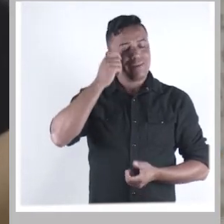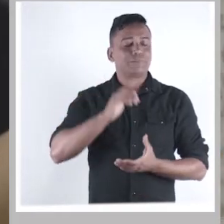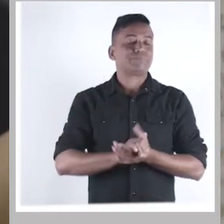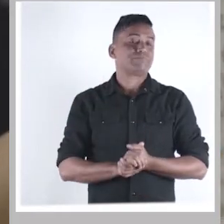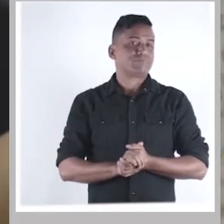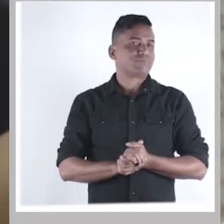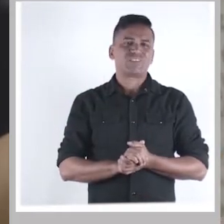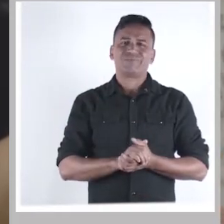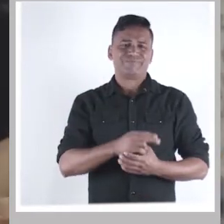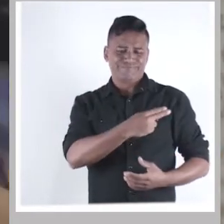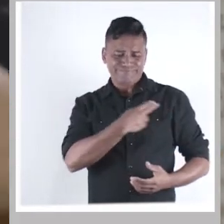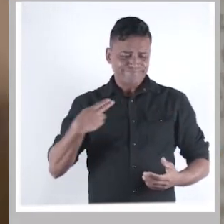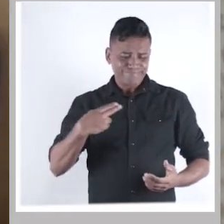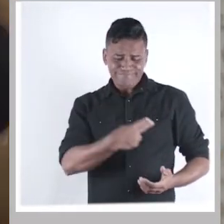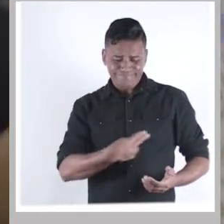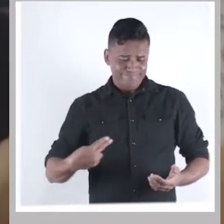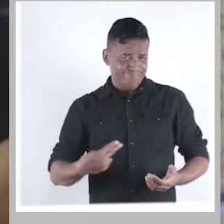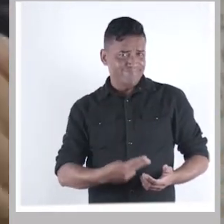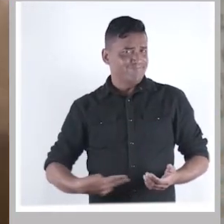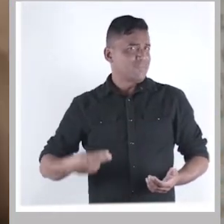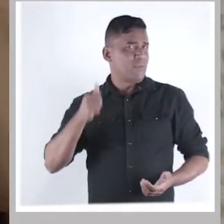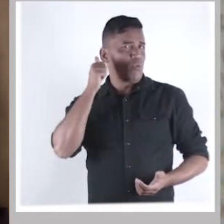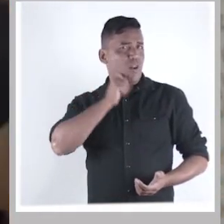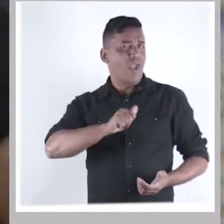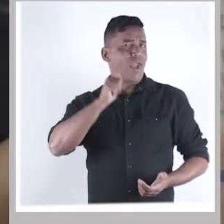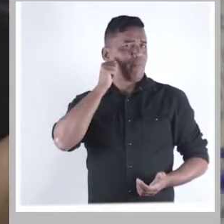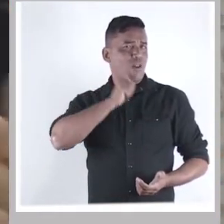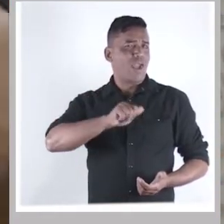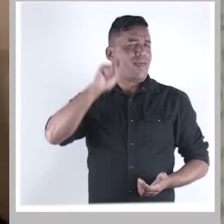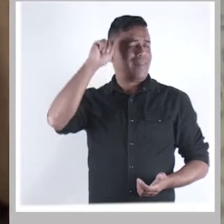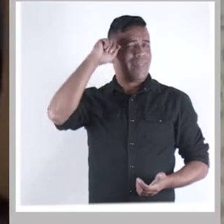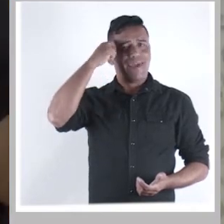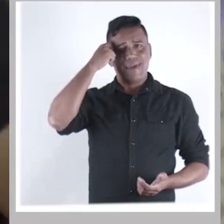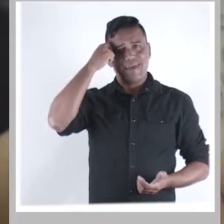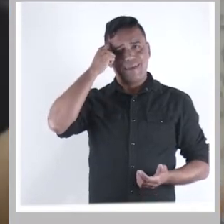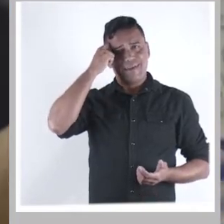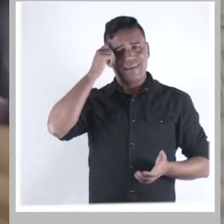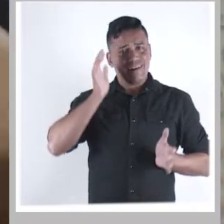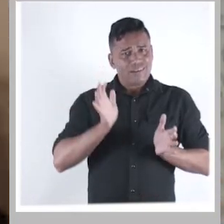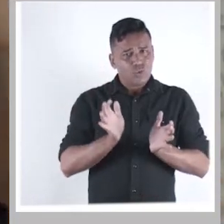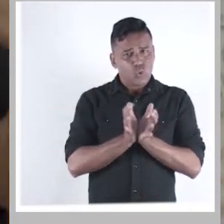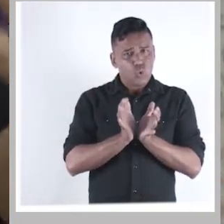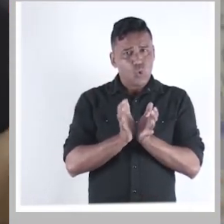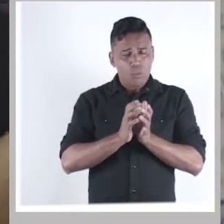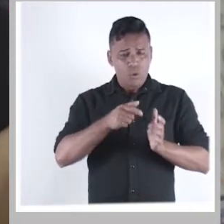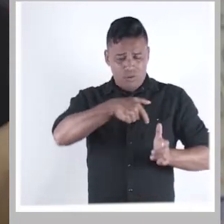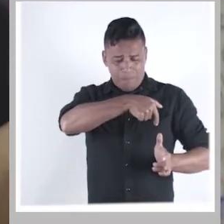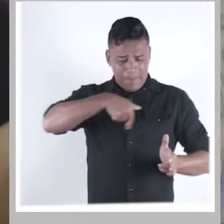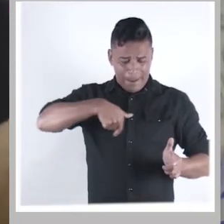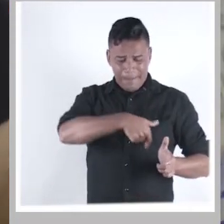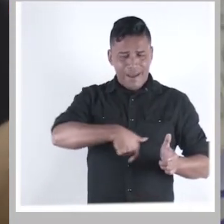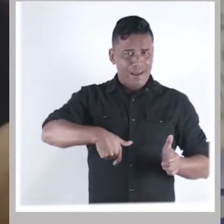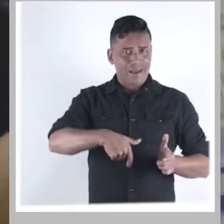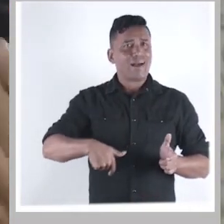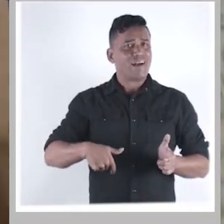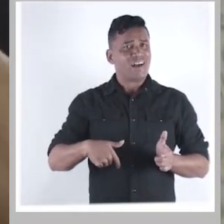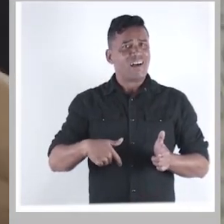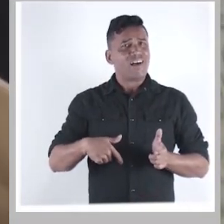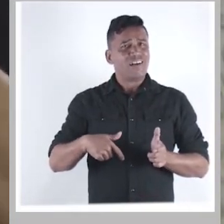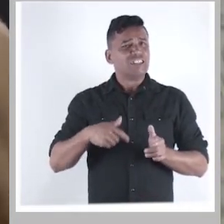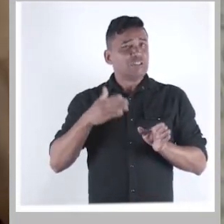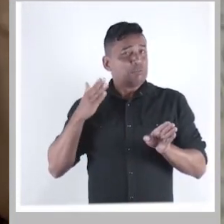negra. Sabe? Então, eu acho que por isso que Maya Angelou, por isso que Carolina, por isso que Maria Firmina, por isso que Chimamanda, sabe?